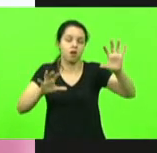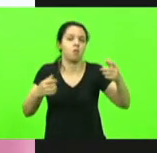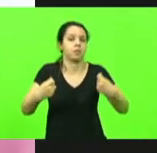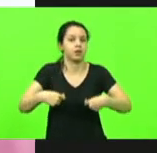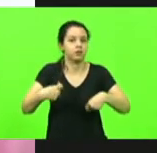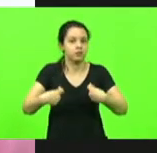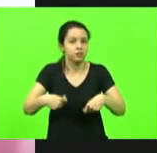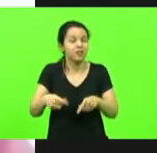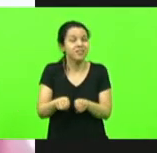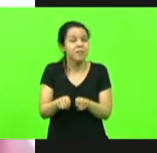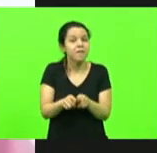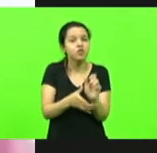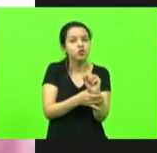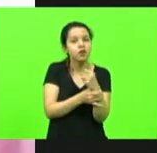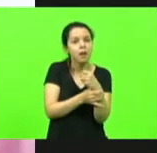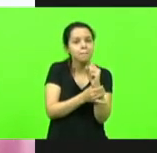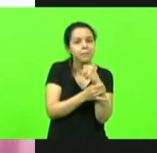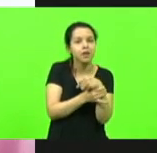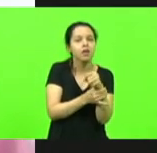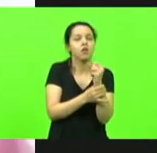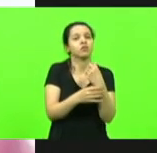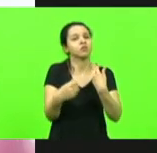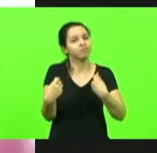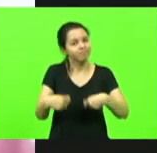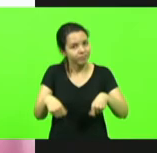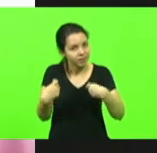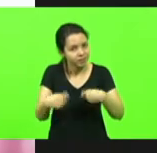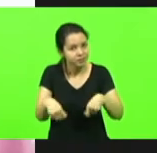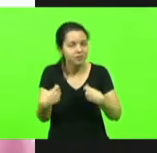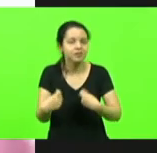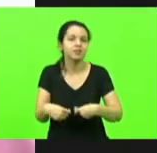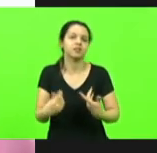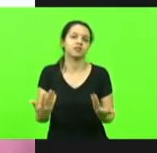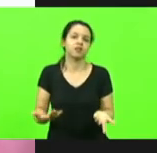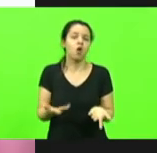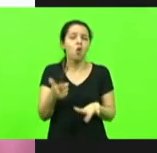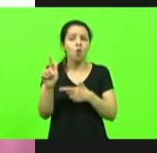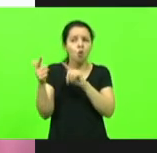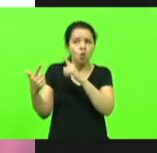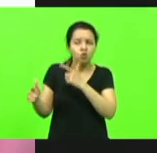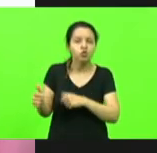Fisioterapeuta também tem uma necessidade, né? E outros todos profissionais.